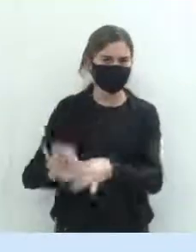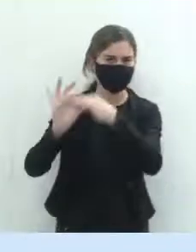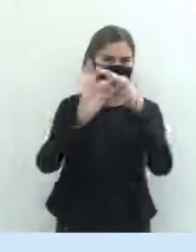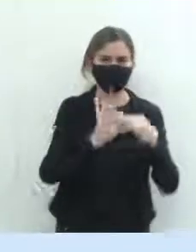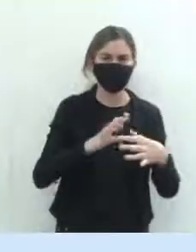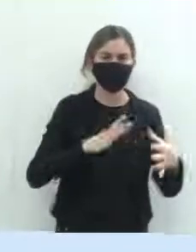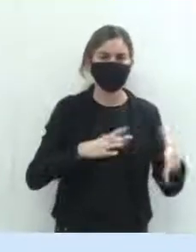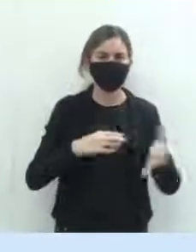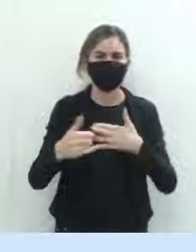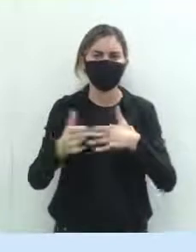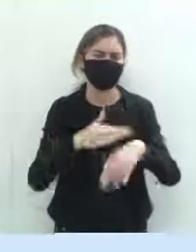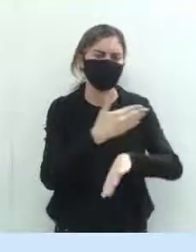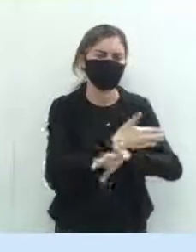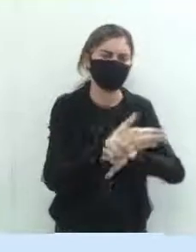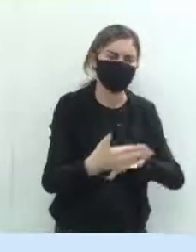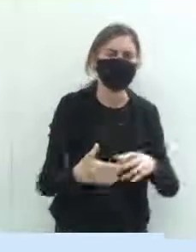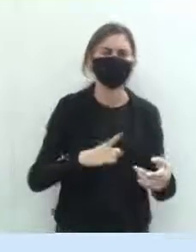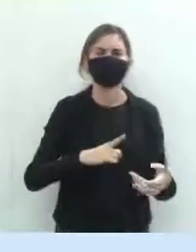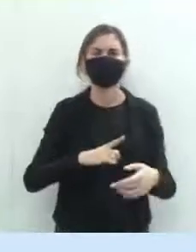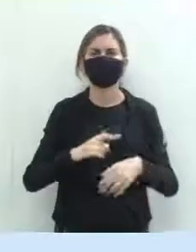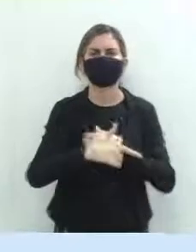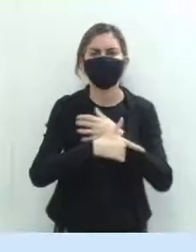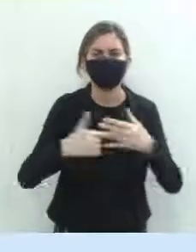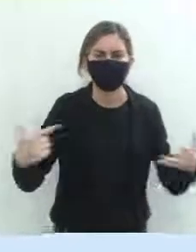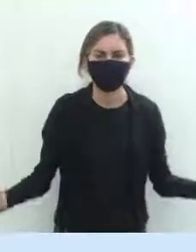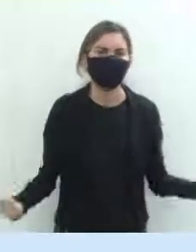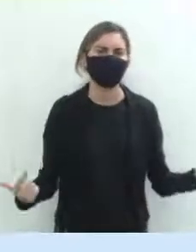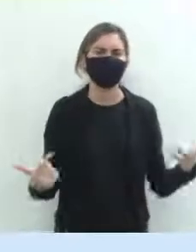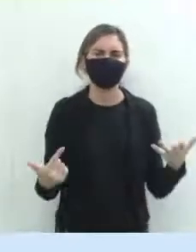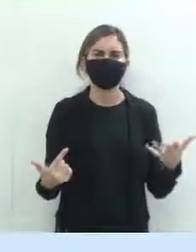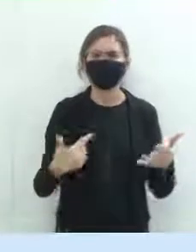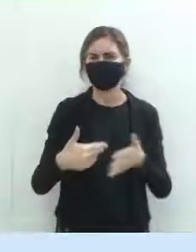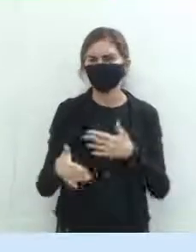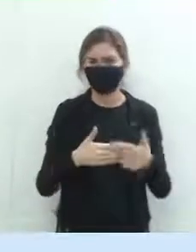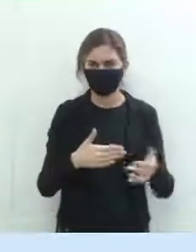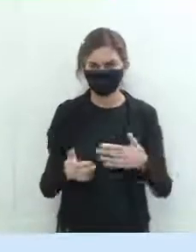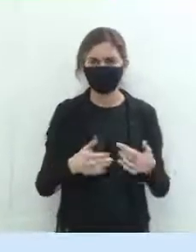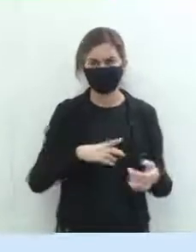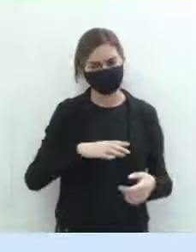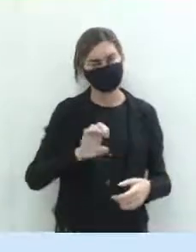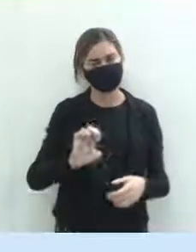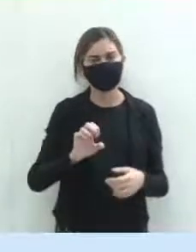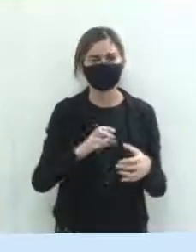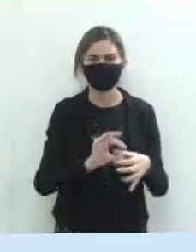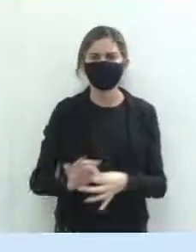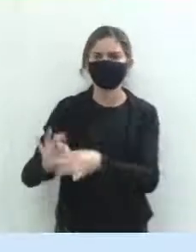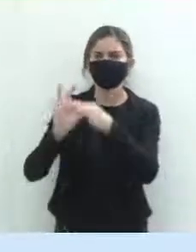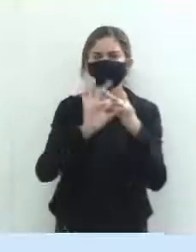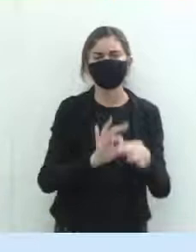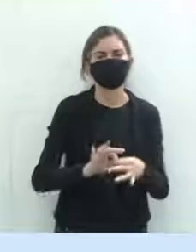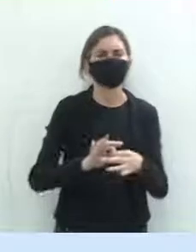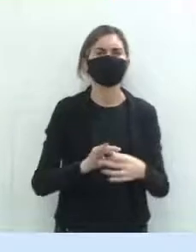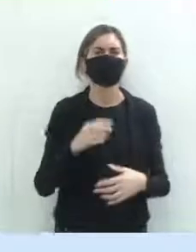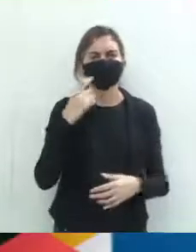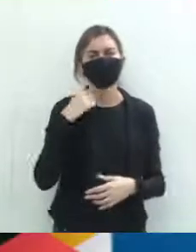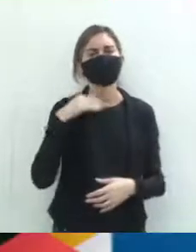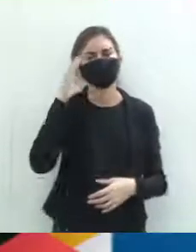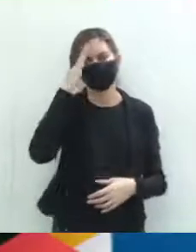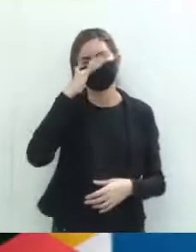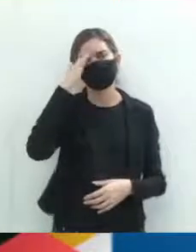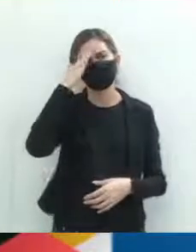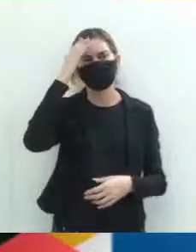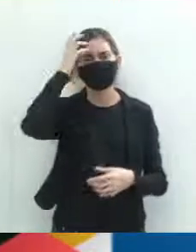quais sejam os costumes, a moral que estejam por trás, ok? Então vamos lá. Se nós entendemos